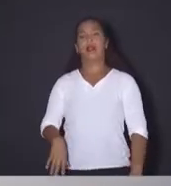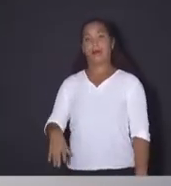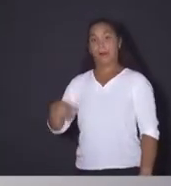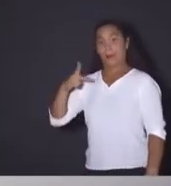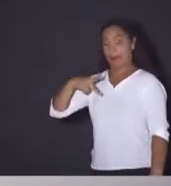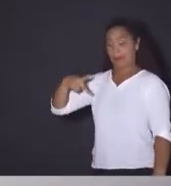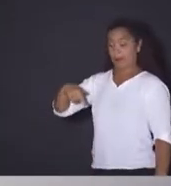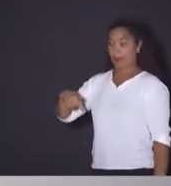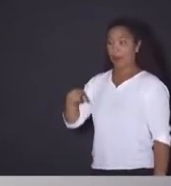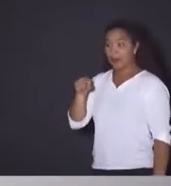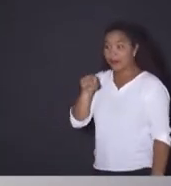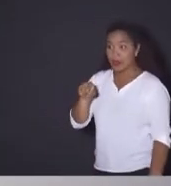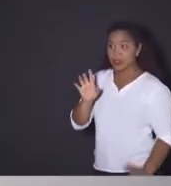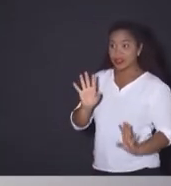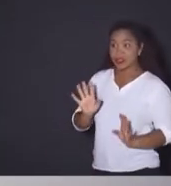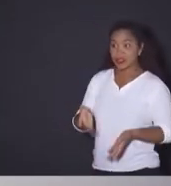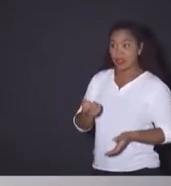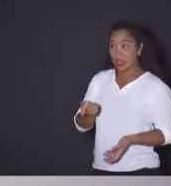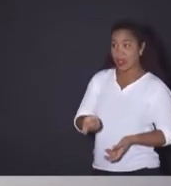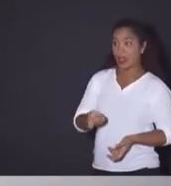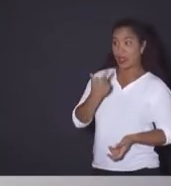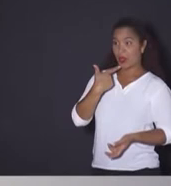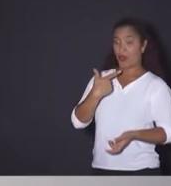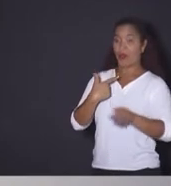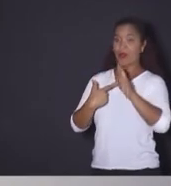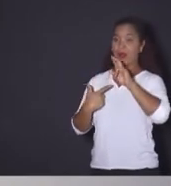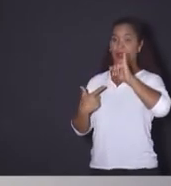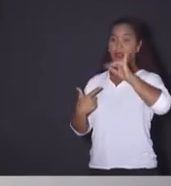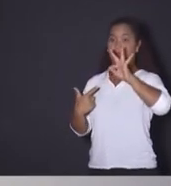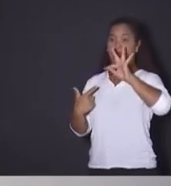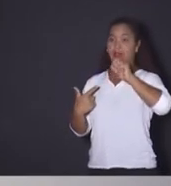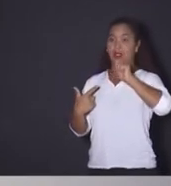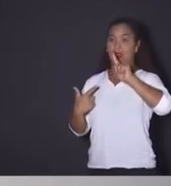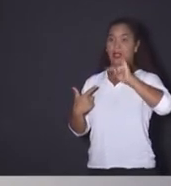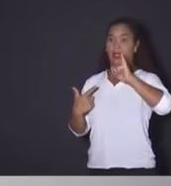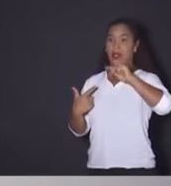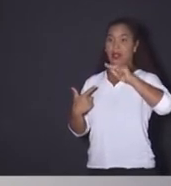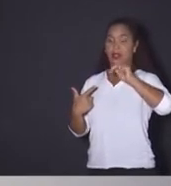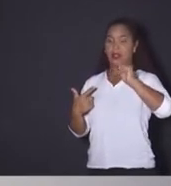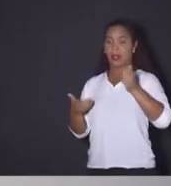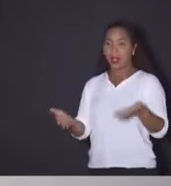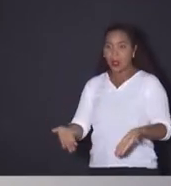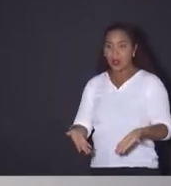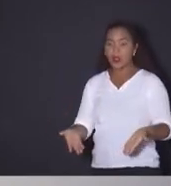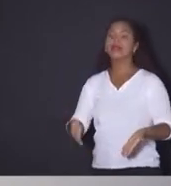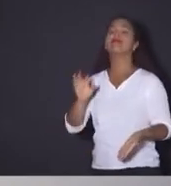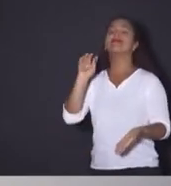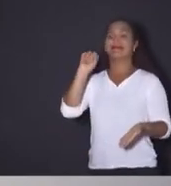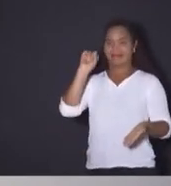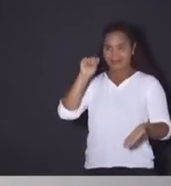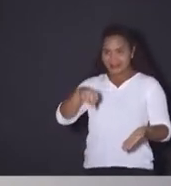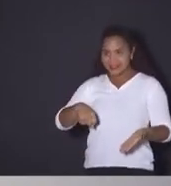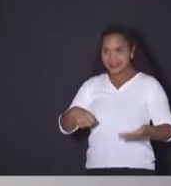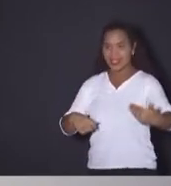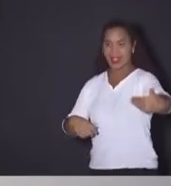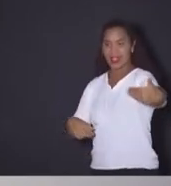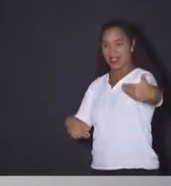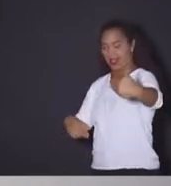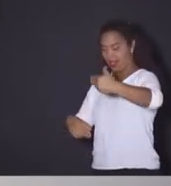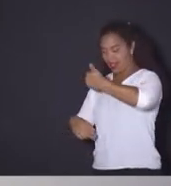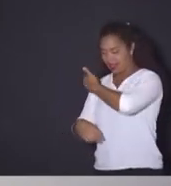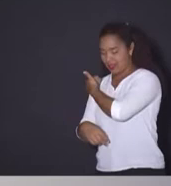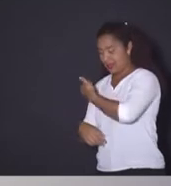vocês já tomaram a ritalina hoje e elas respondem em coro sim então para entrar na escola a